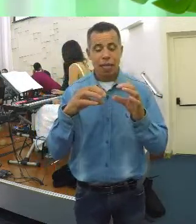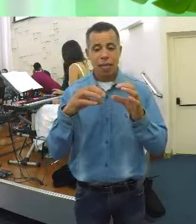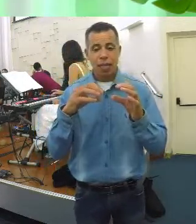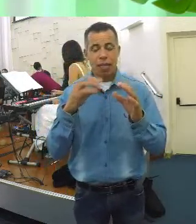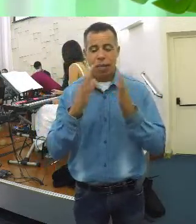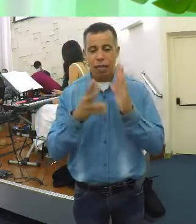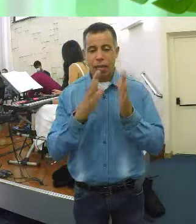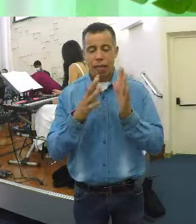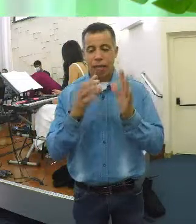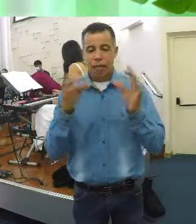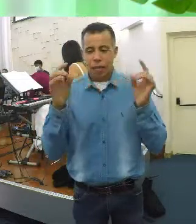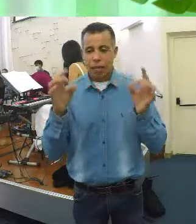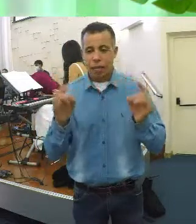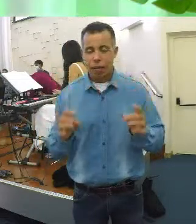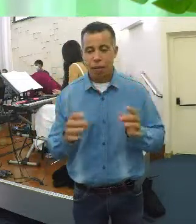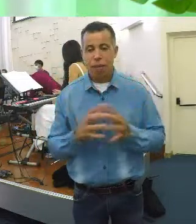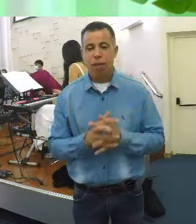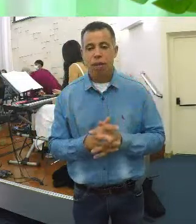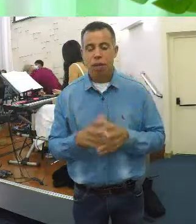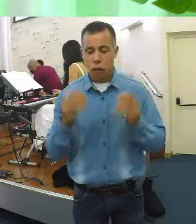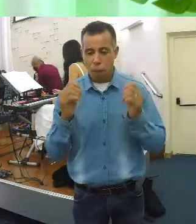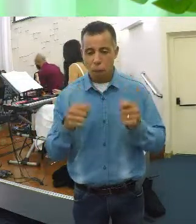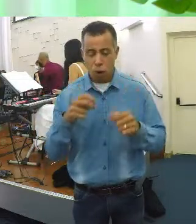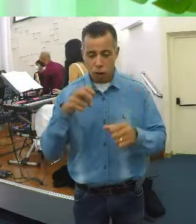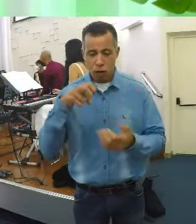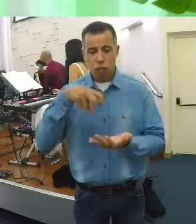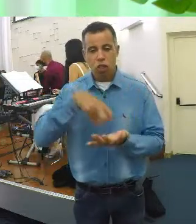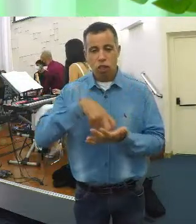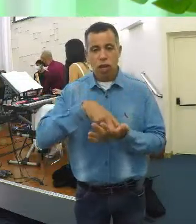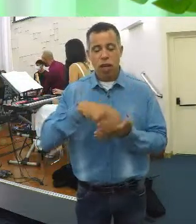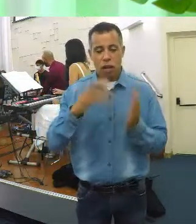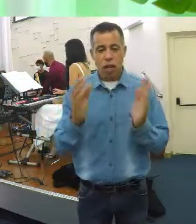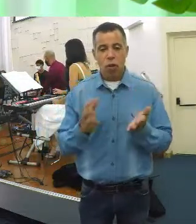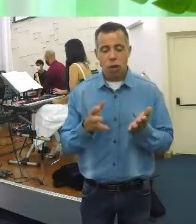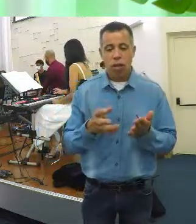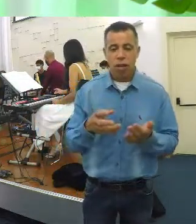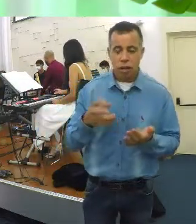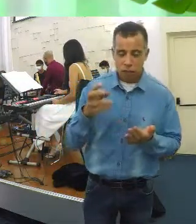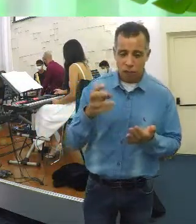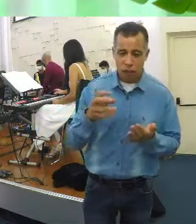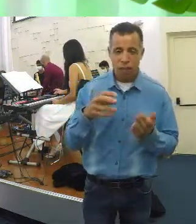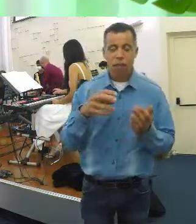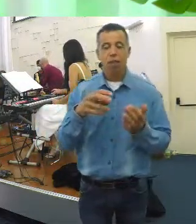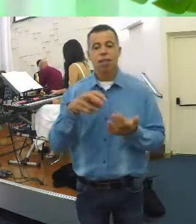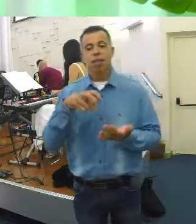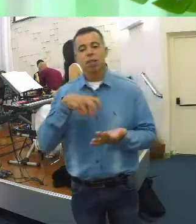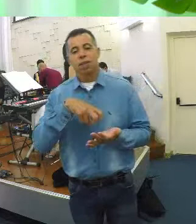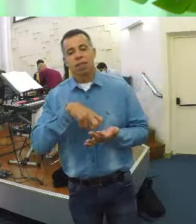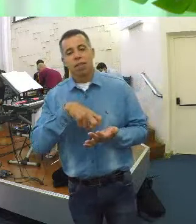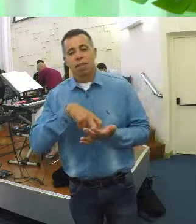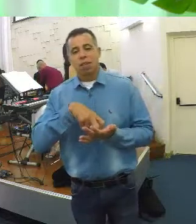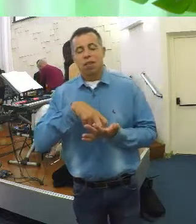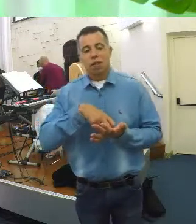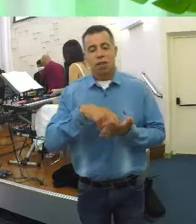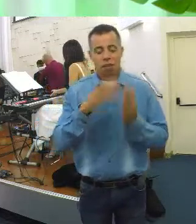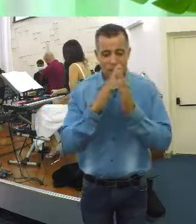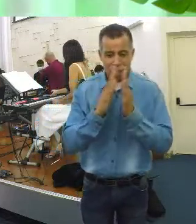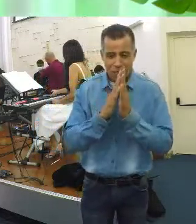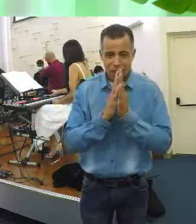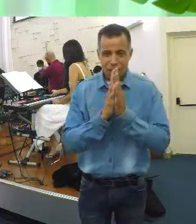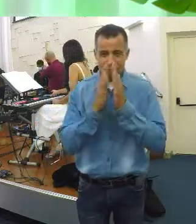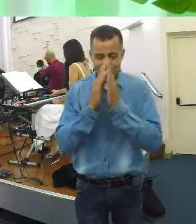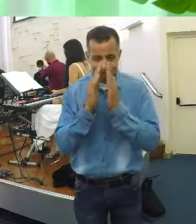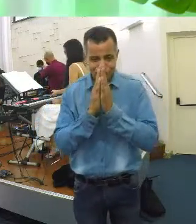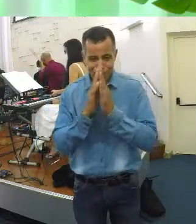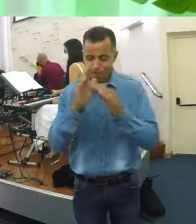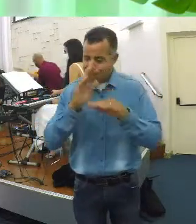que é o hino Ano Novo. Você pode ajoelhar-se nesse momento e orar ao Senhor, rogando a Deus que nos dê mais e mais da alegria